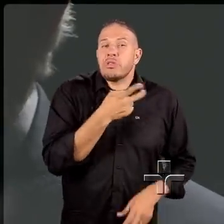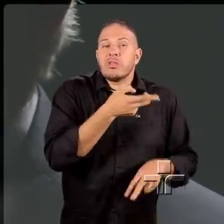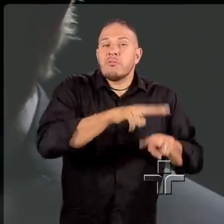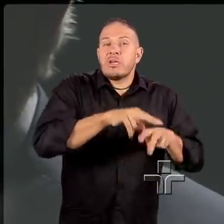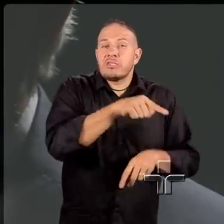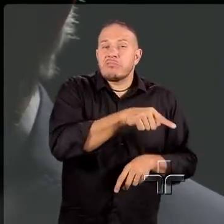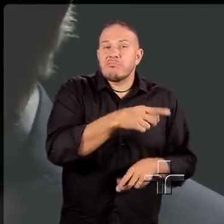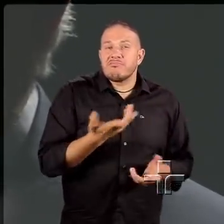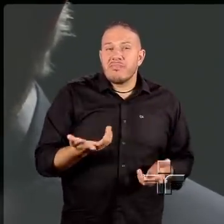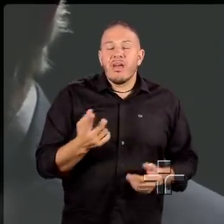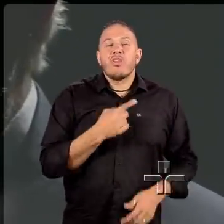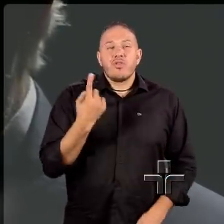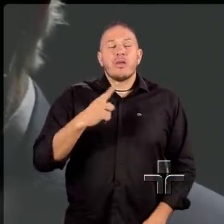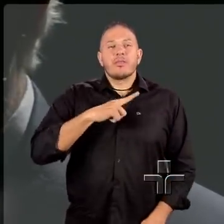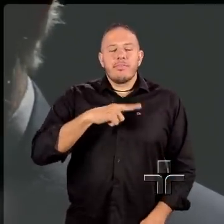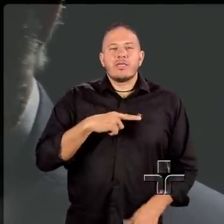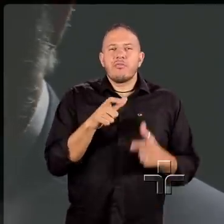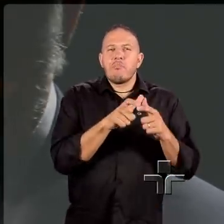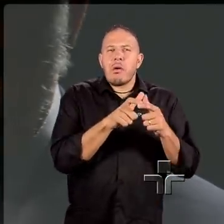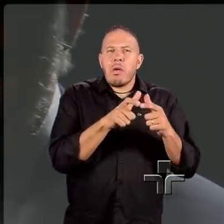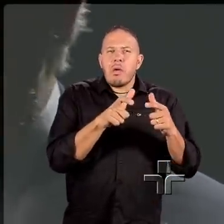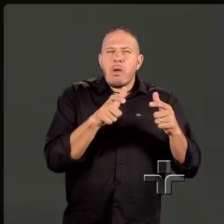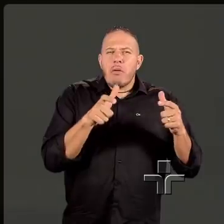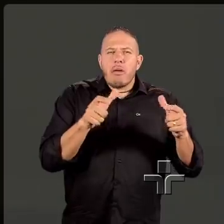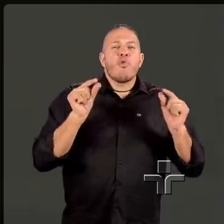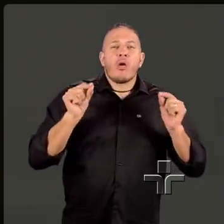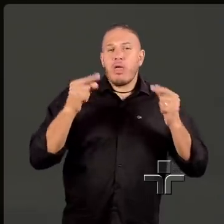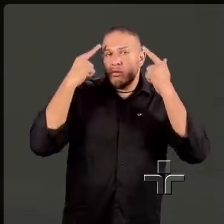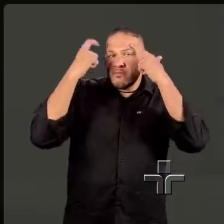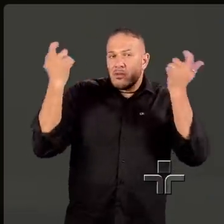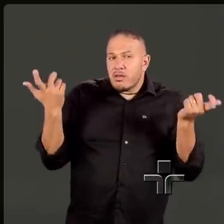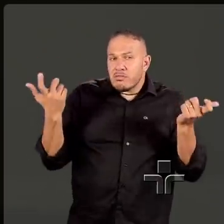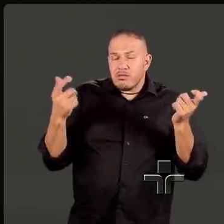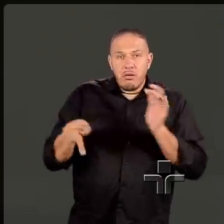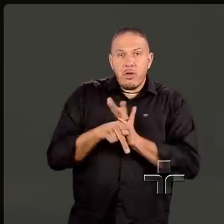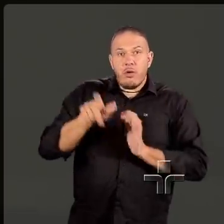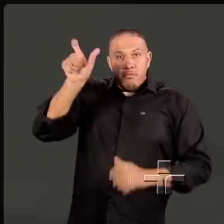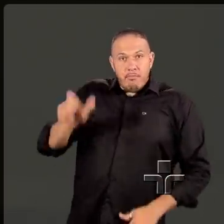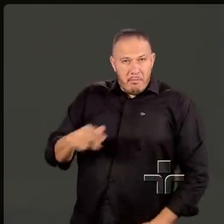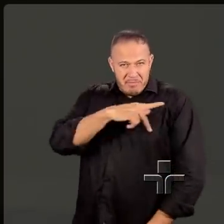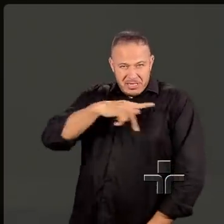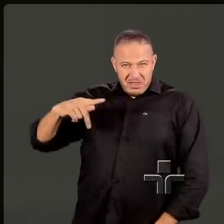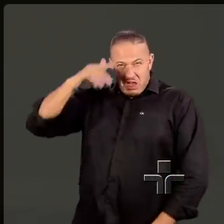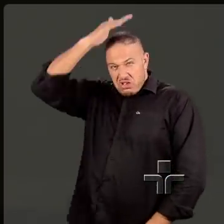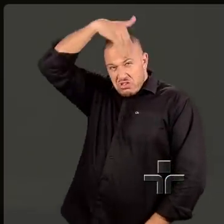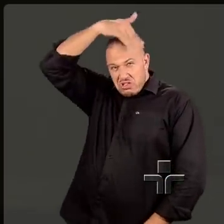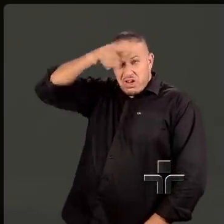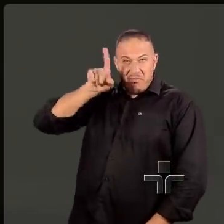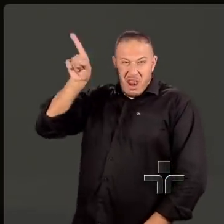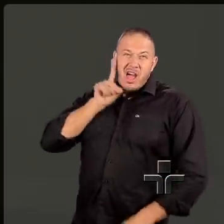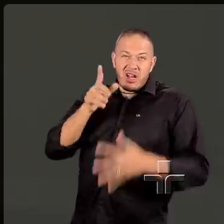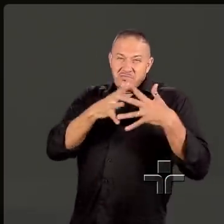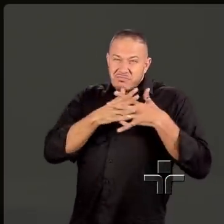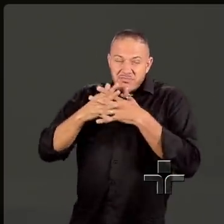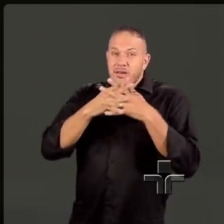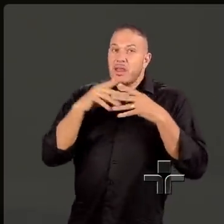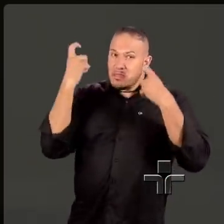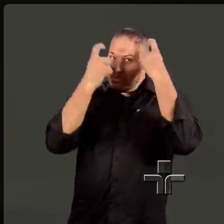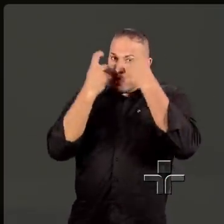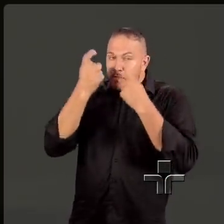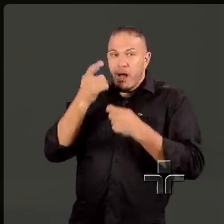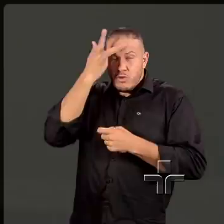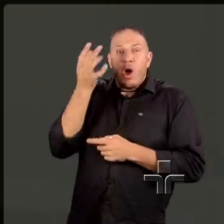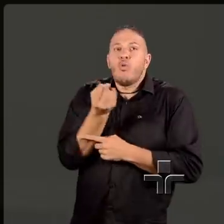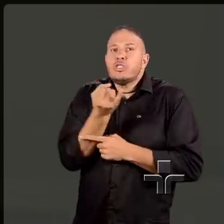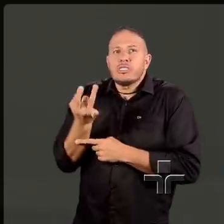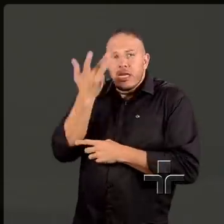temos, ao contrário, um aumento de violência. O próprio presidente Trump está preocupado com a população carcerária